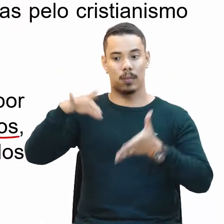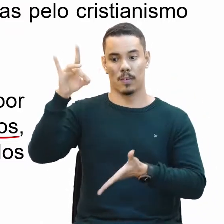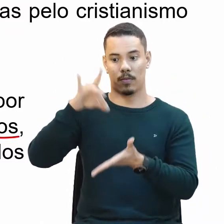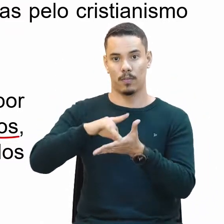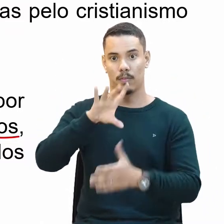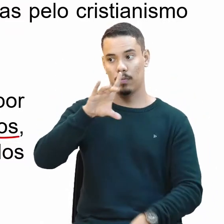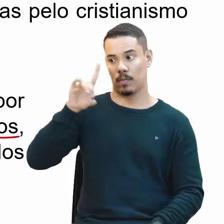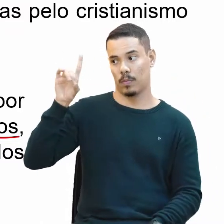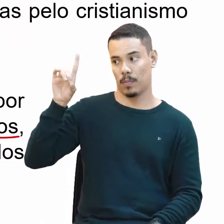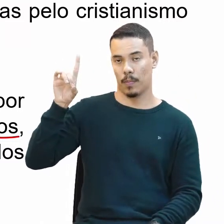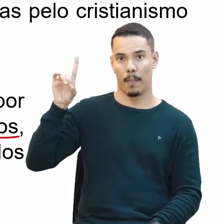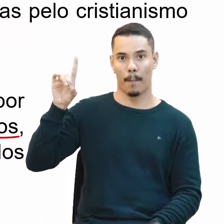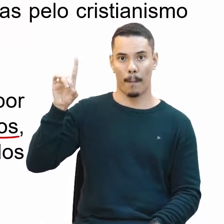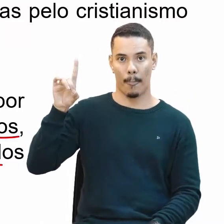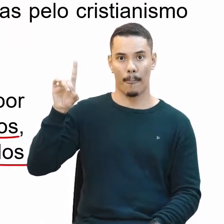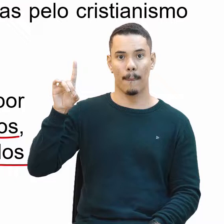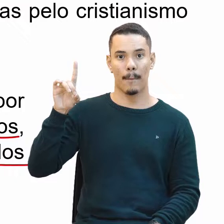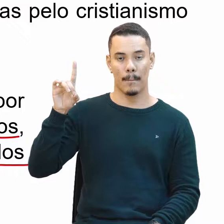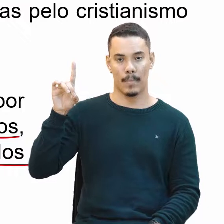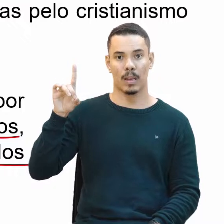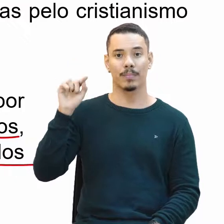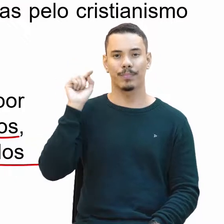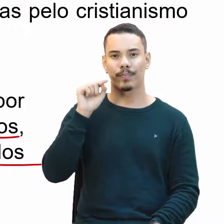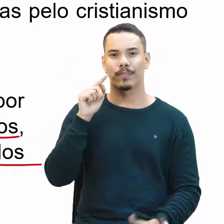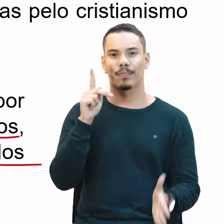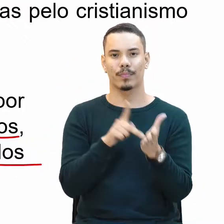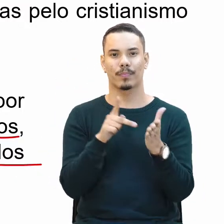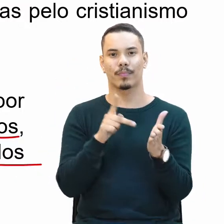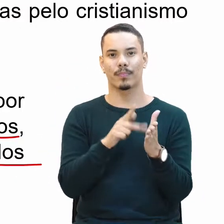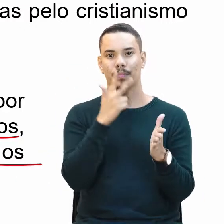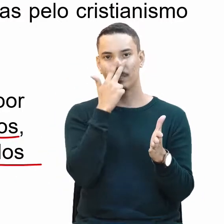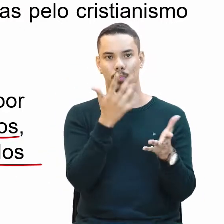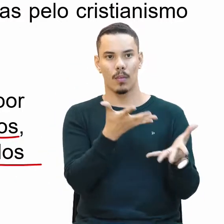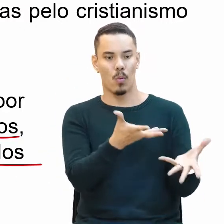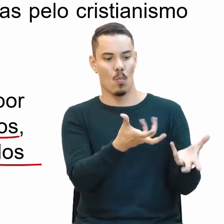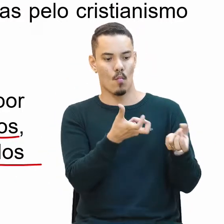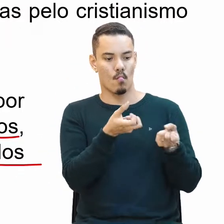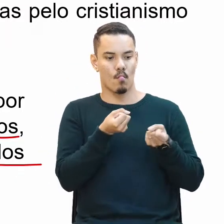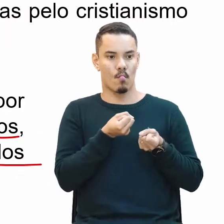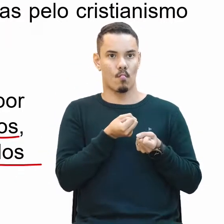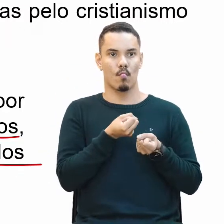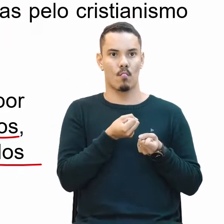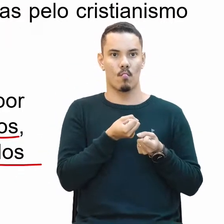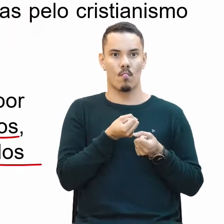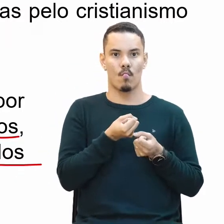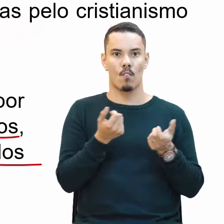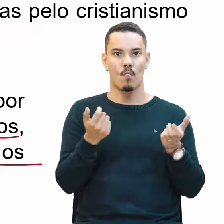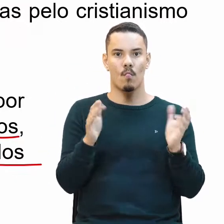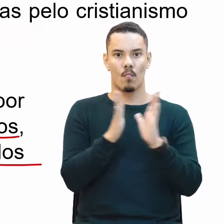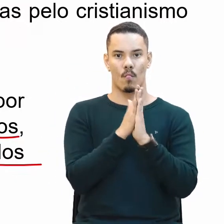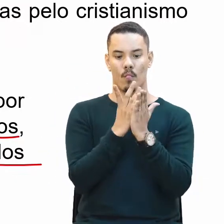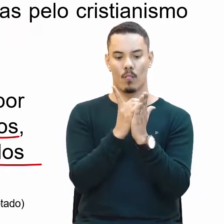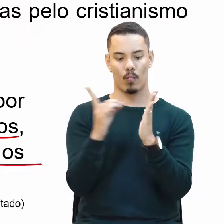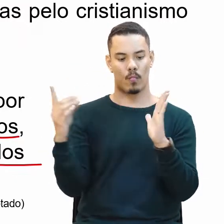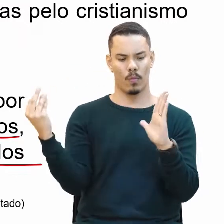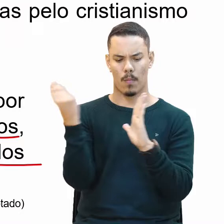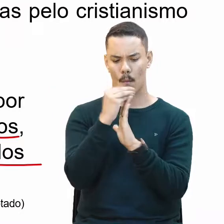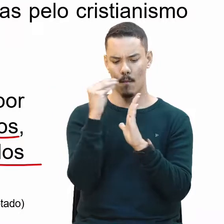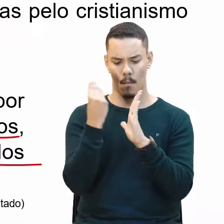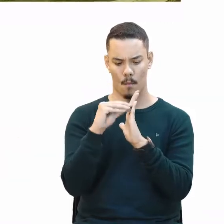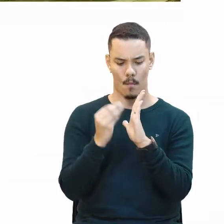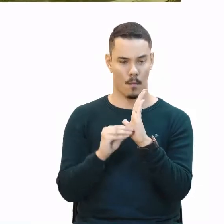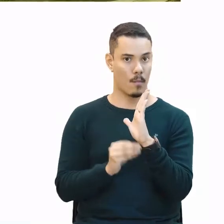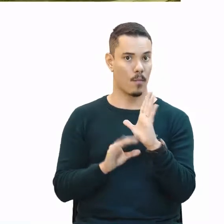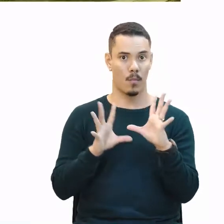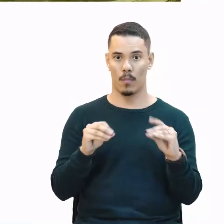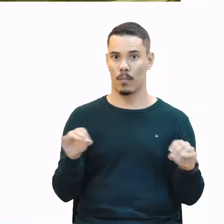Deus. E essas verdades foram recolhidas nas obras sagradas, a Bíblia.